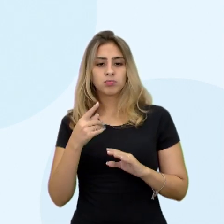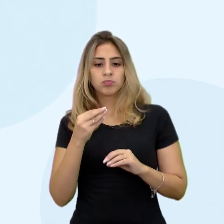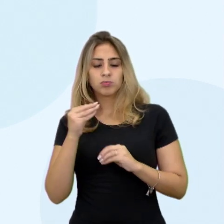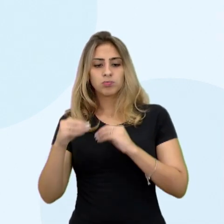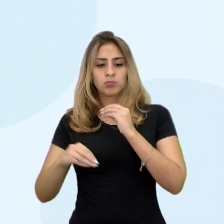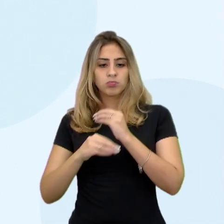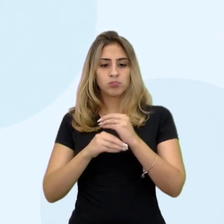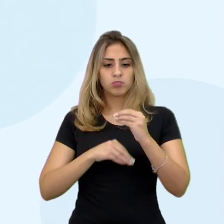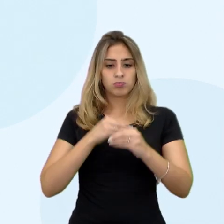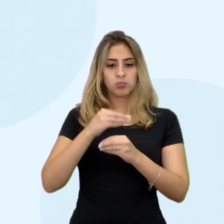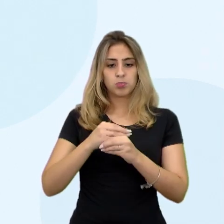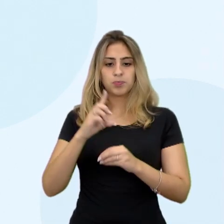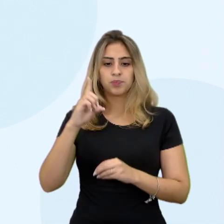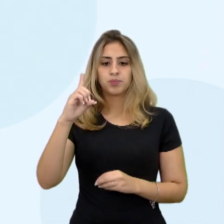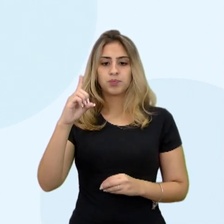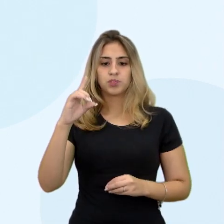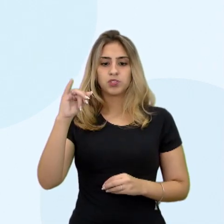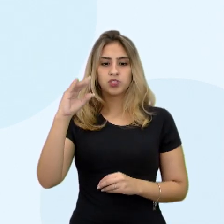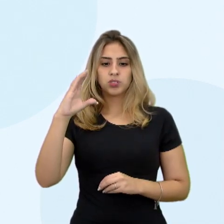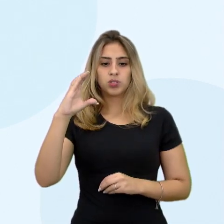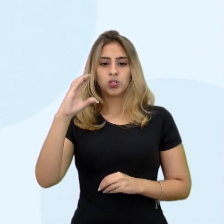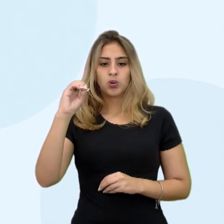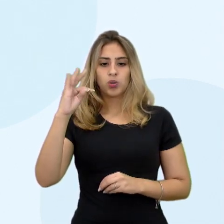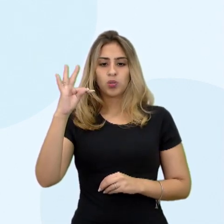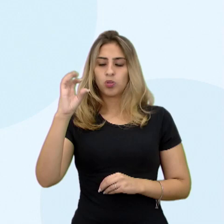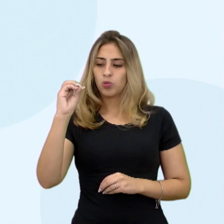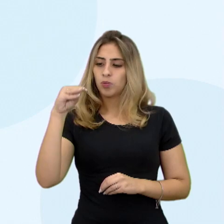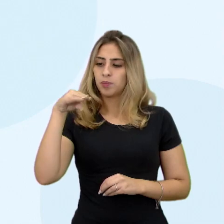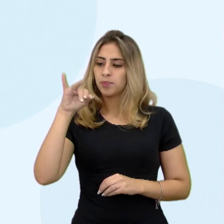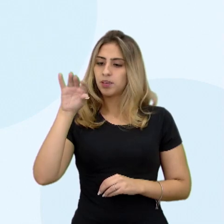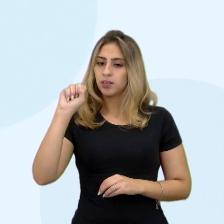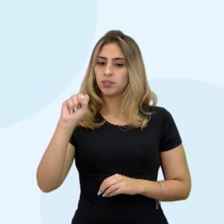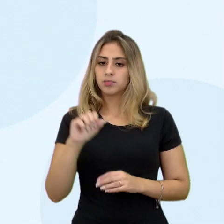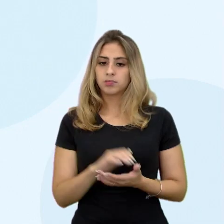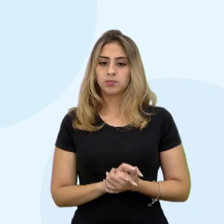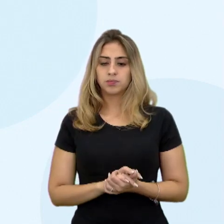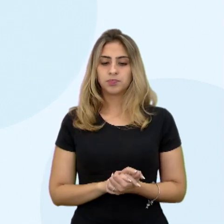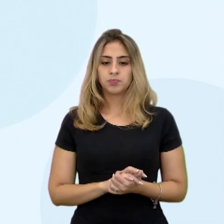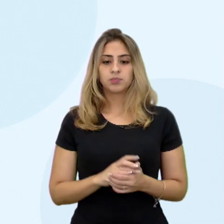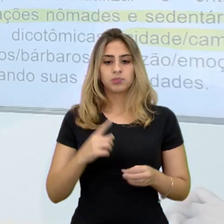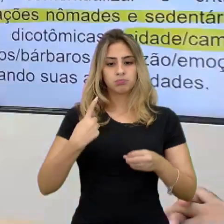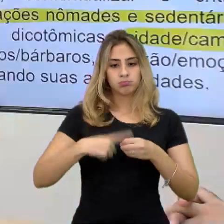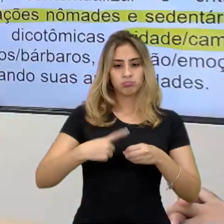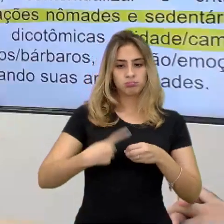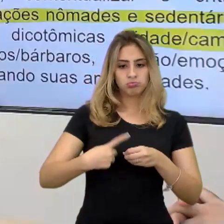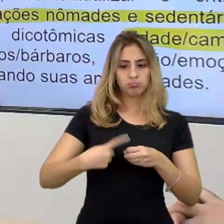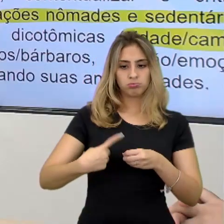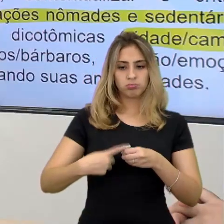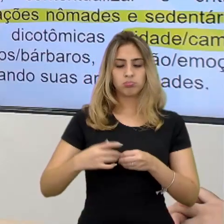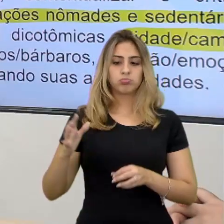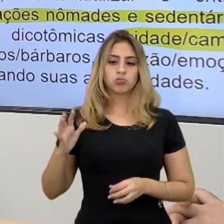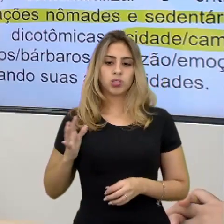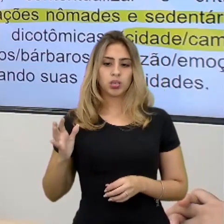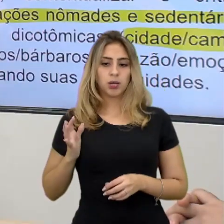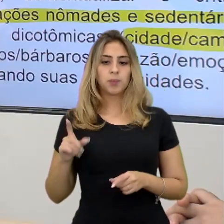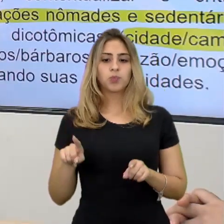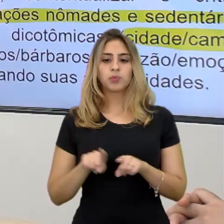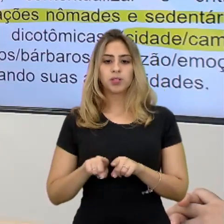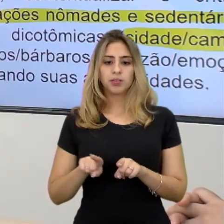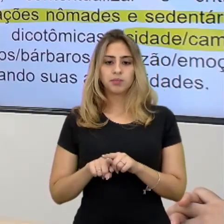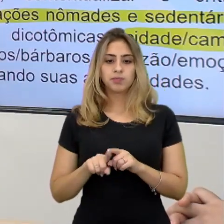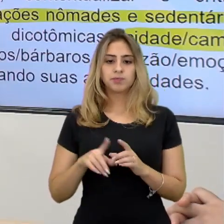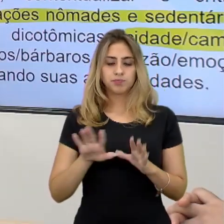oposições dicotômicas, cidade e campo. Olha só, aqui a gente está entrando bem no nosso componente, né, que é de transformações do